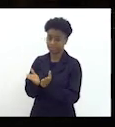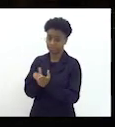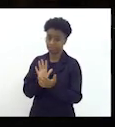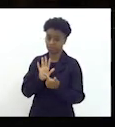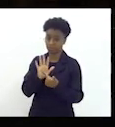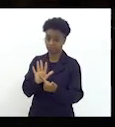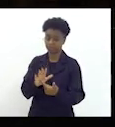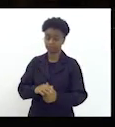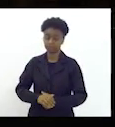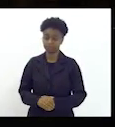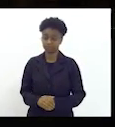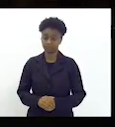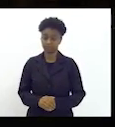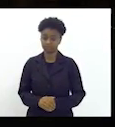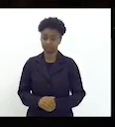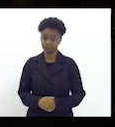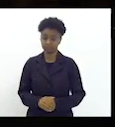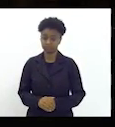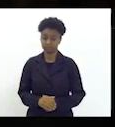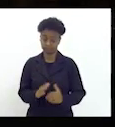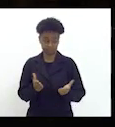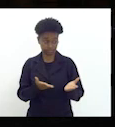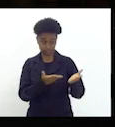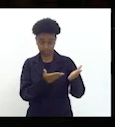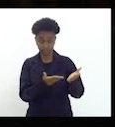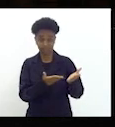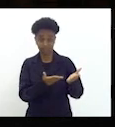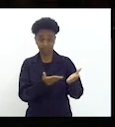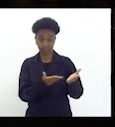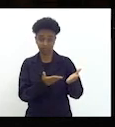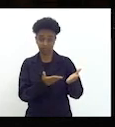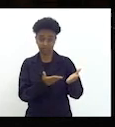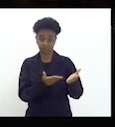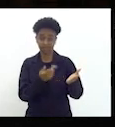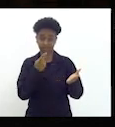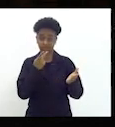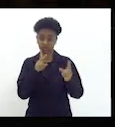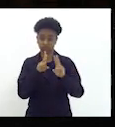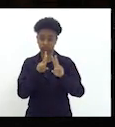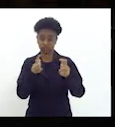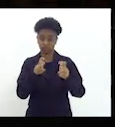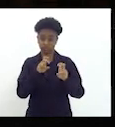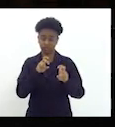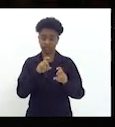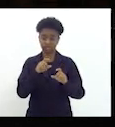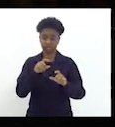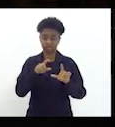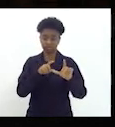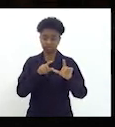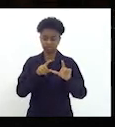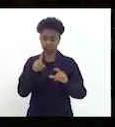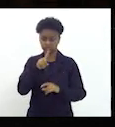segundo você pode ser essa citou o livro de Zaqueu